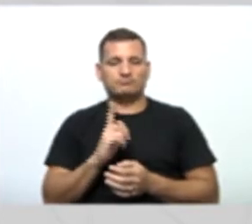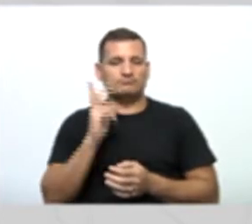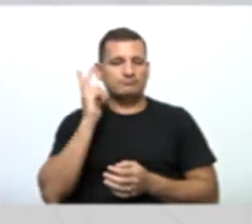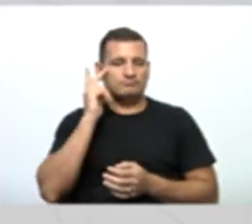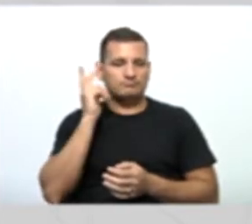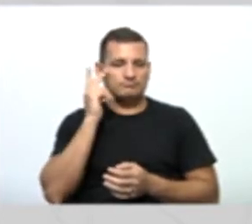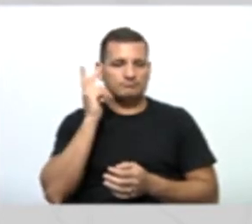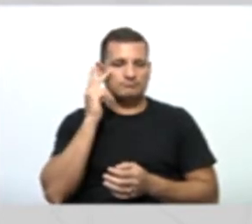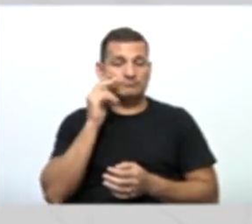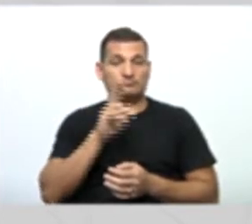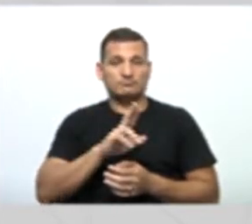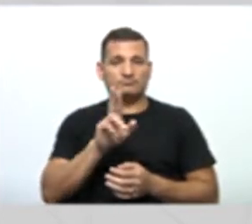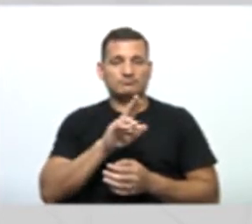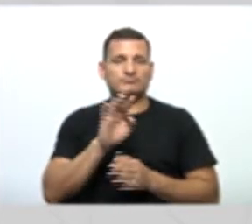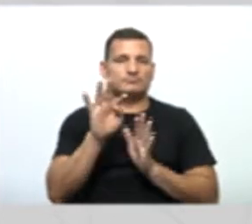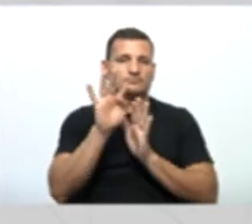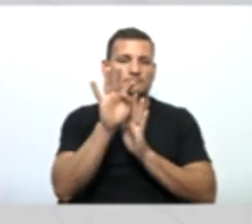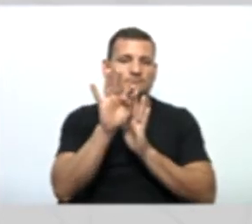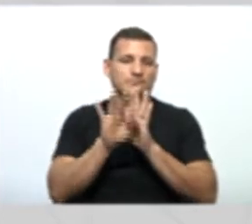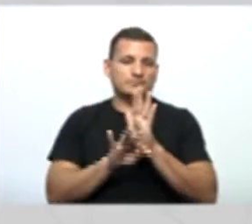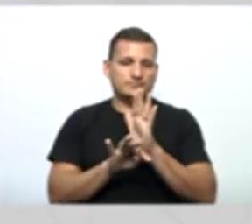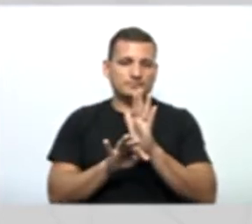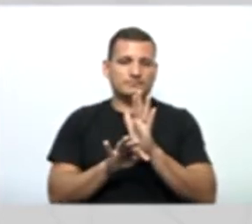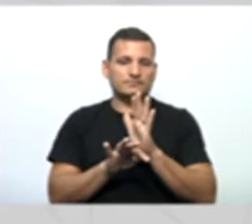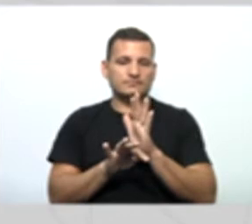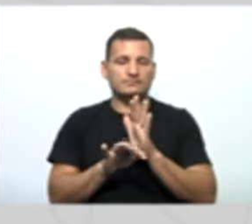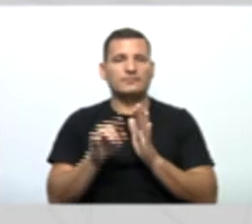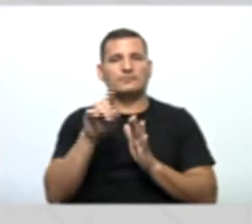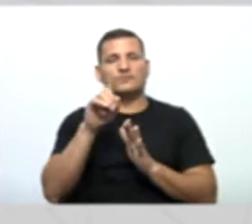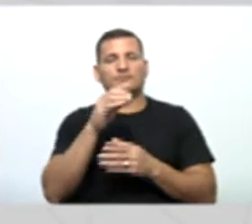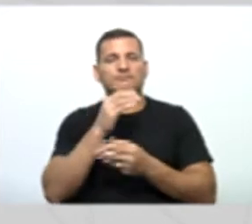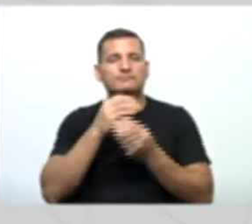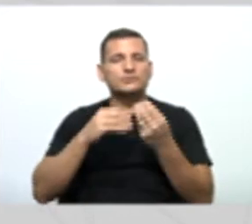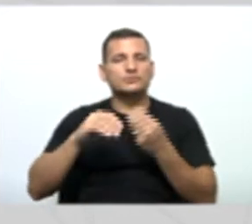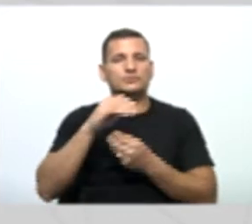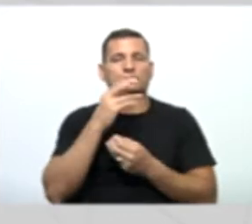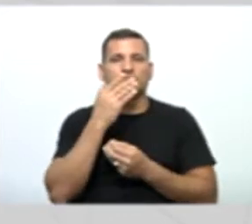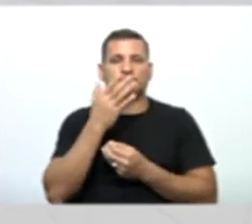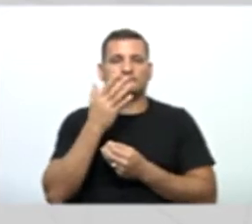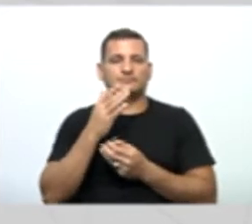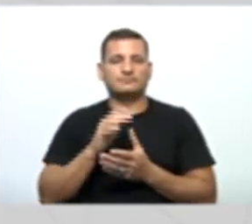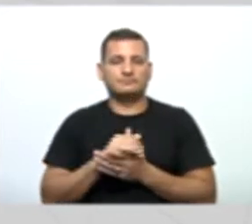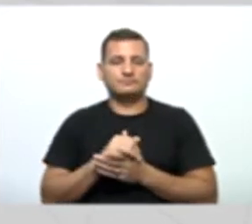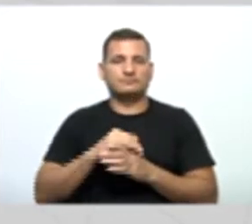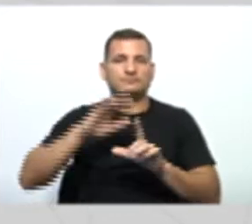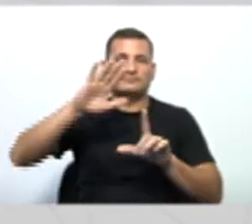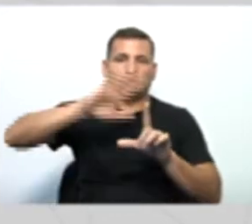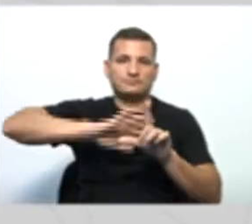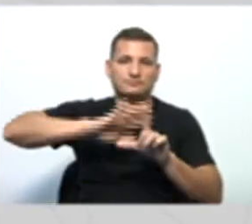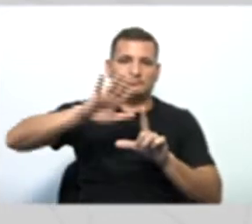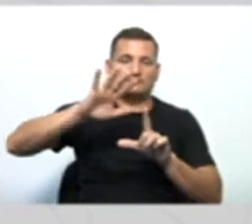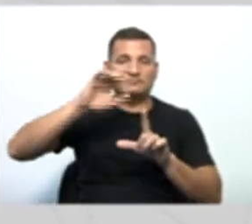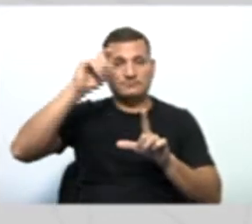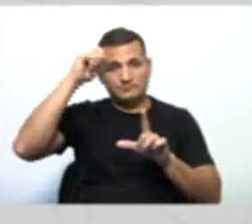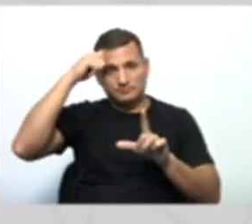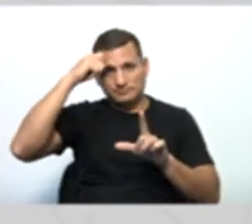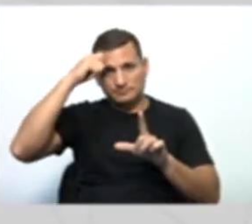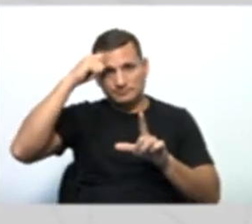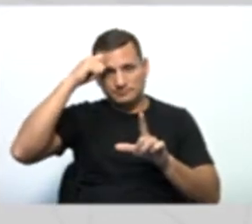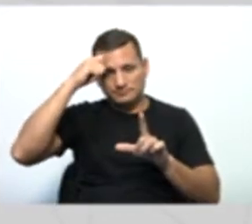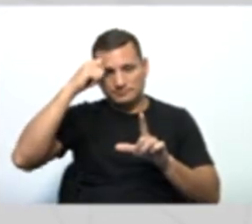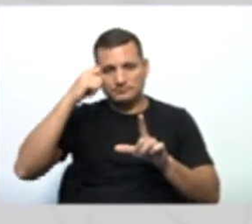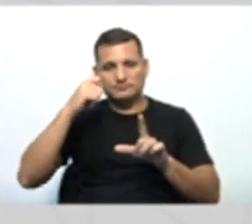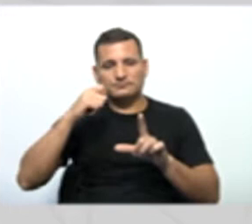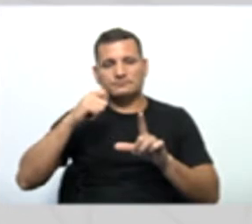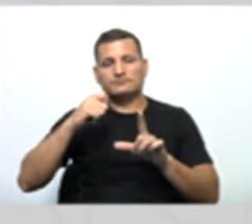ó, um texto. Aqui já foi uma mistura de contraste, né? Ó. Ficou um fundo com uma cor forte, o